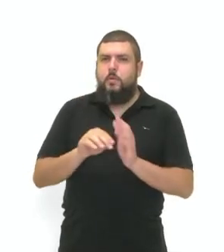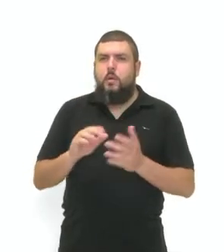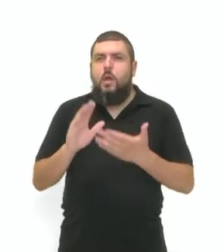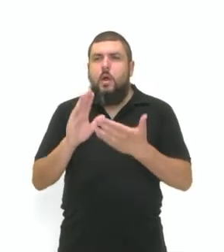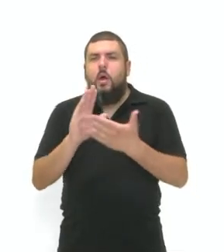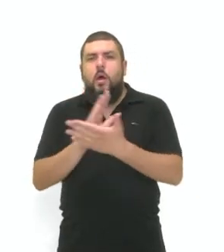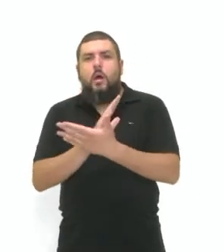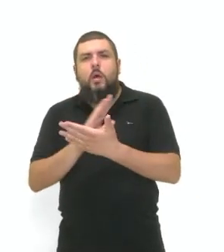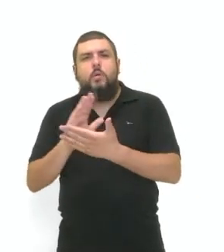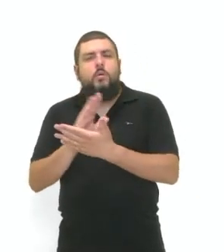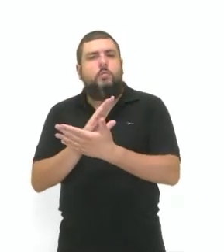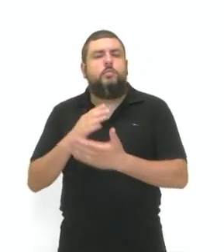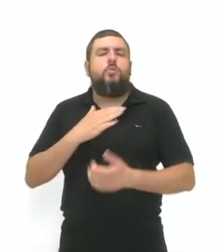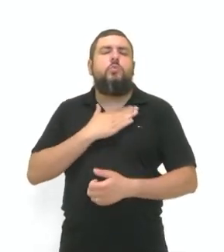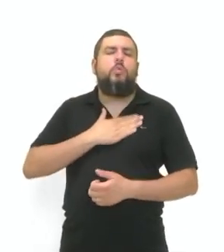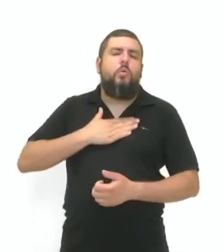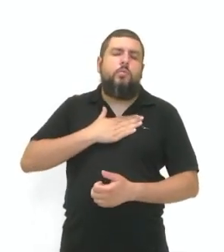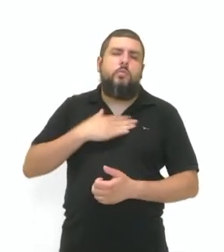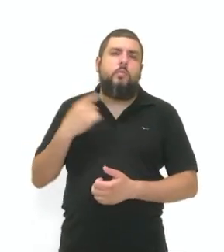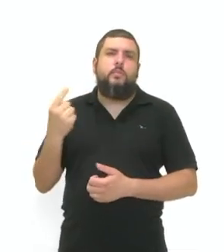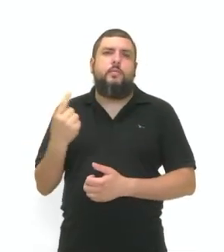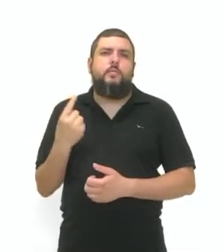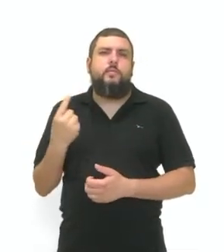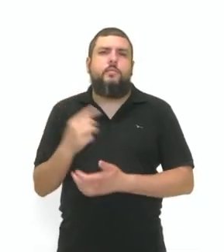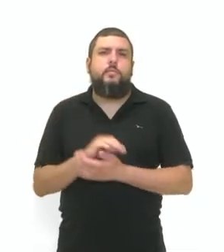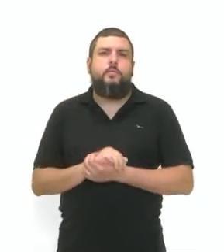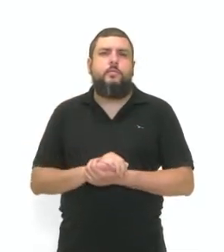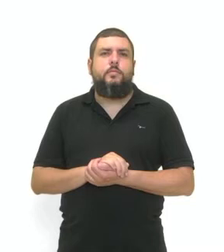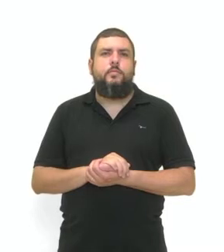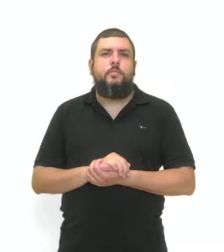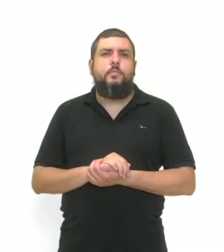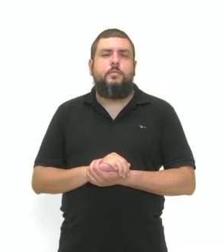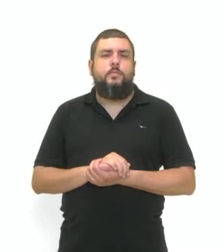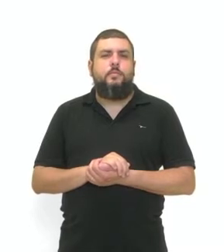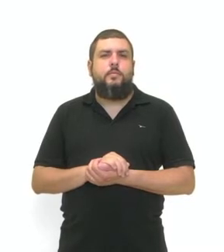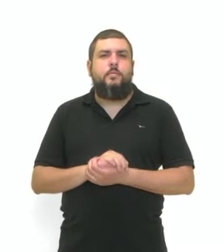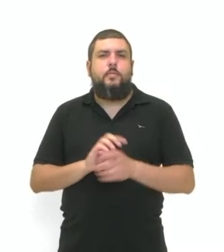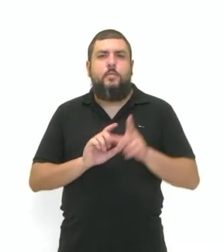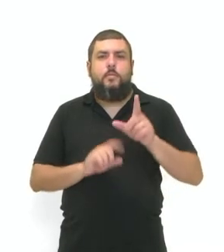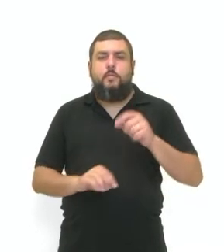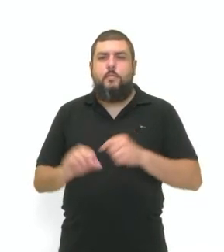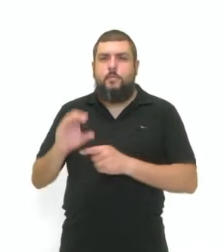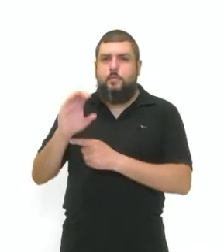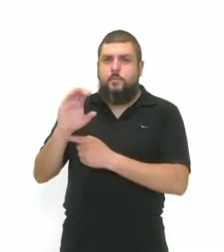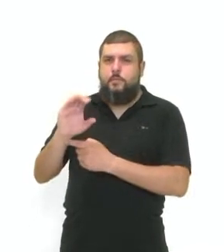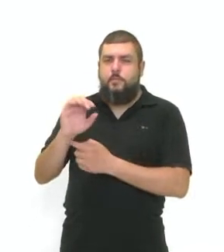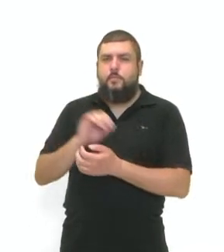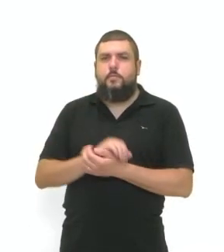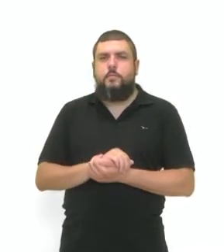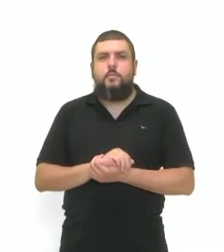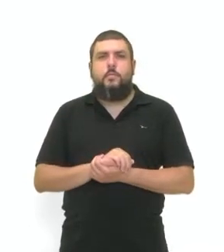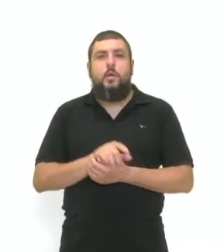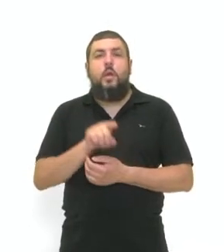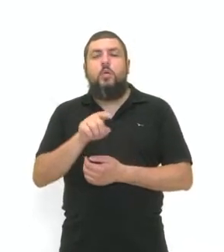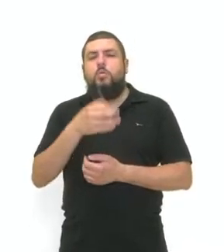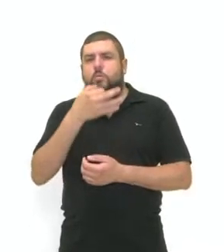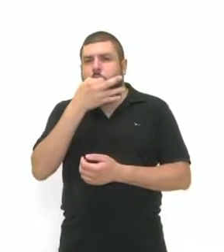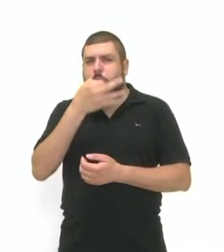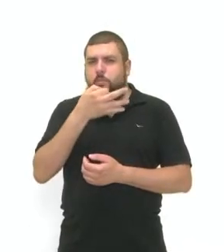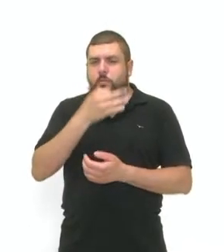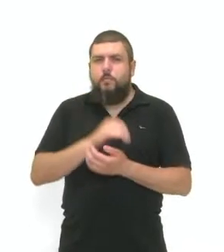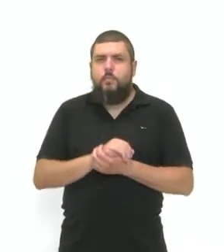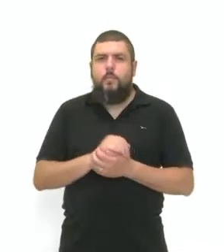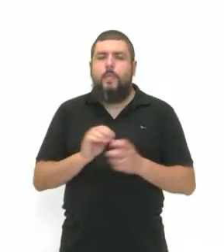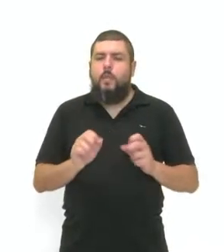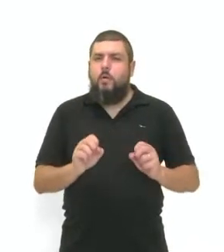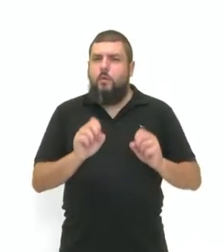estar só. Na letra C, a opinião sobre a solidão. Então, Depois de anotar os